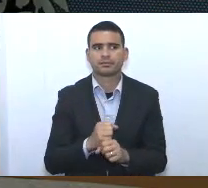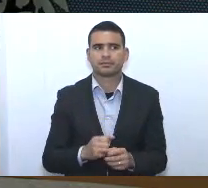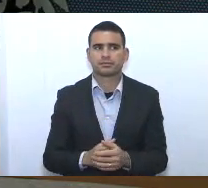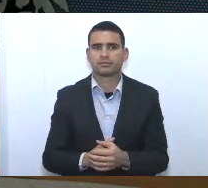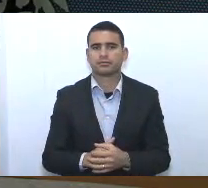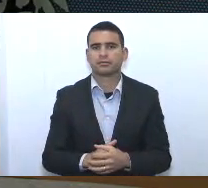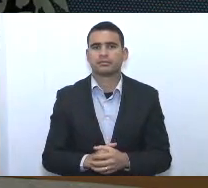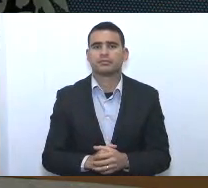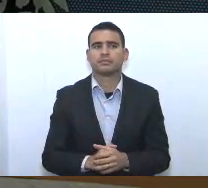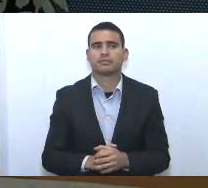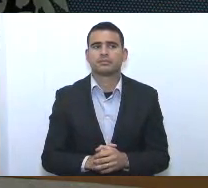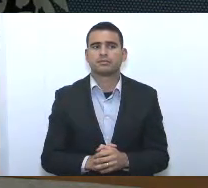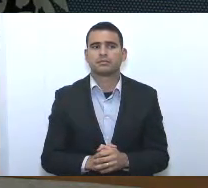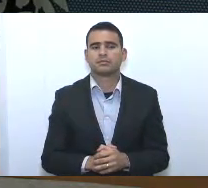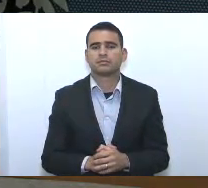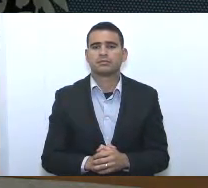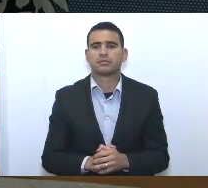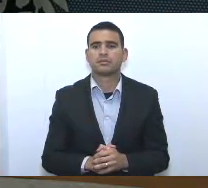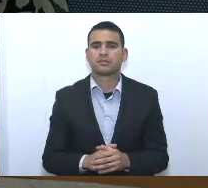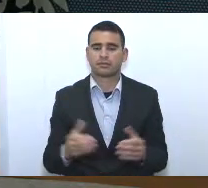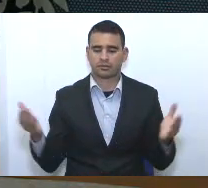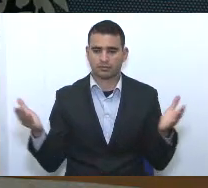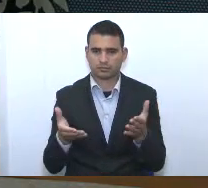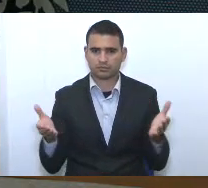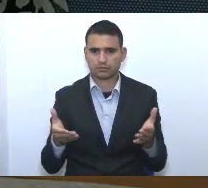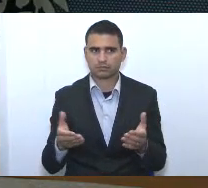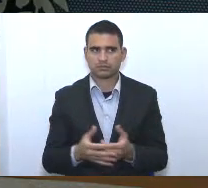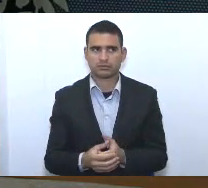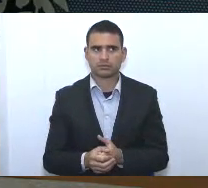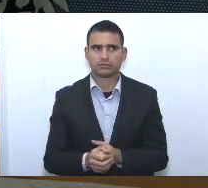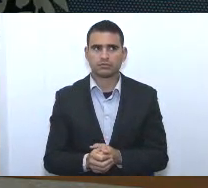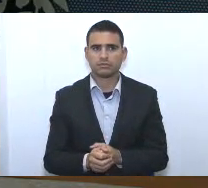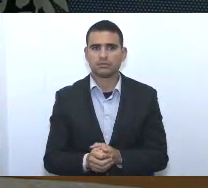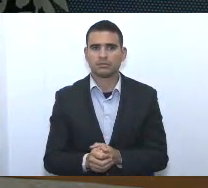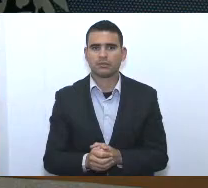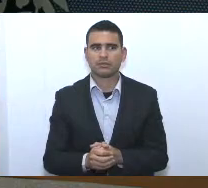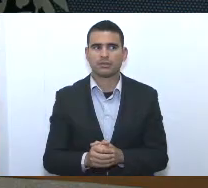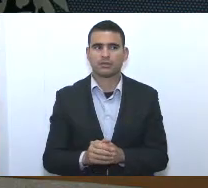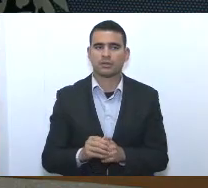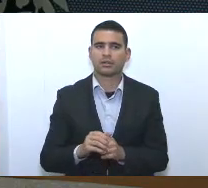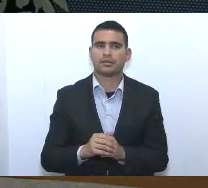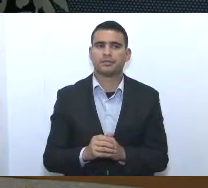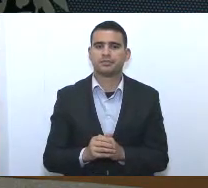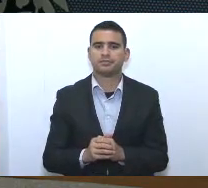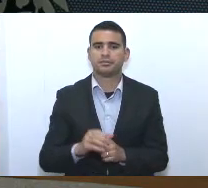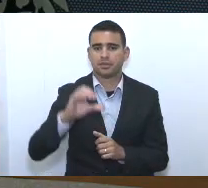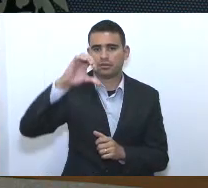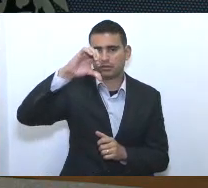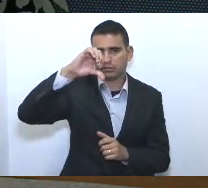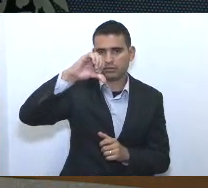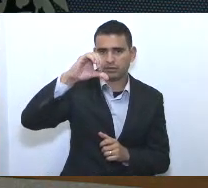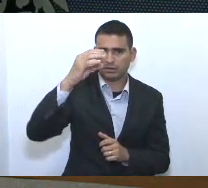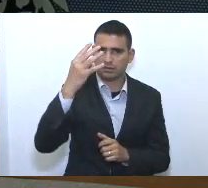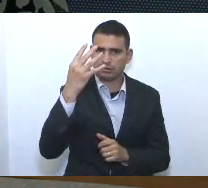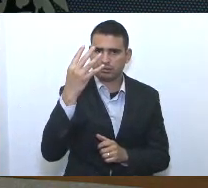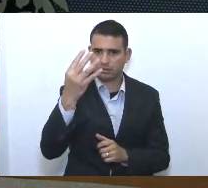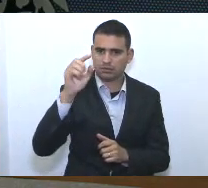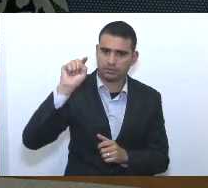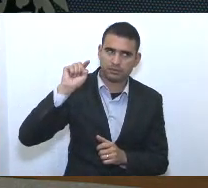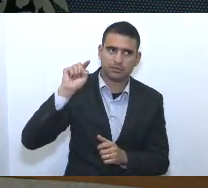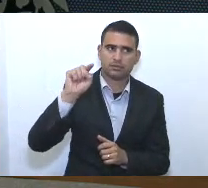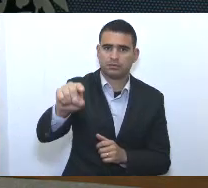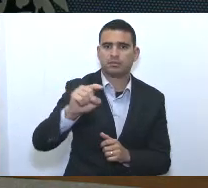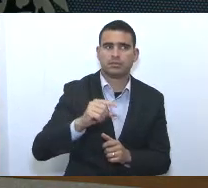de 3.158 processos administrativos, 94 mil